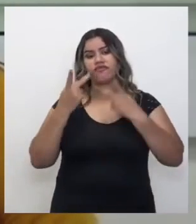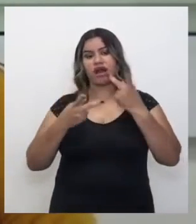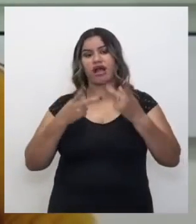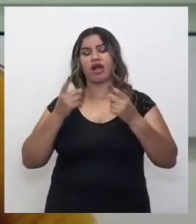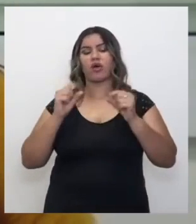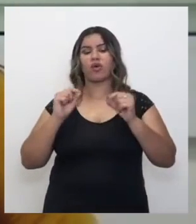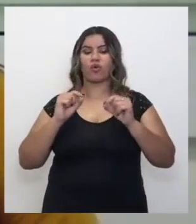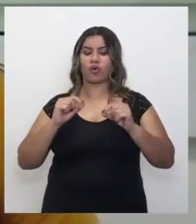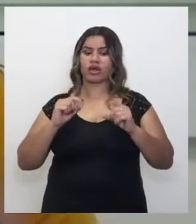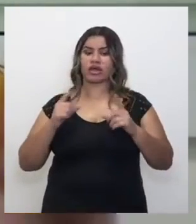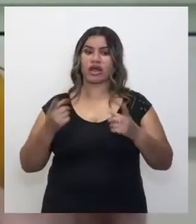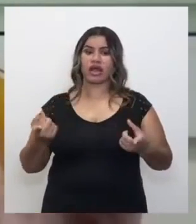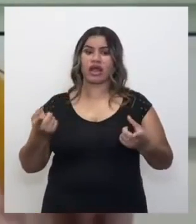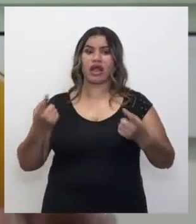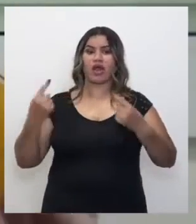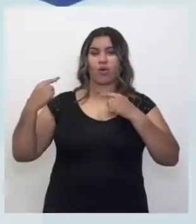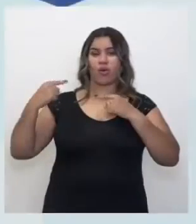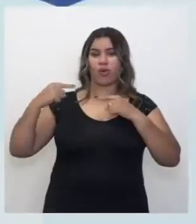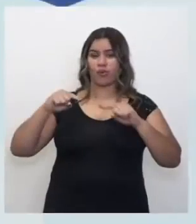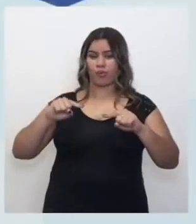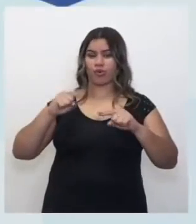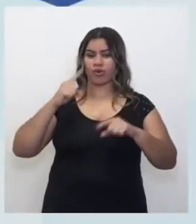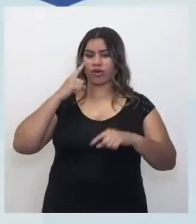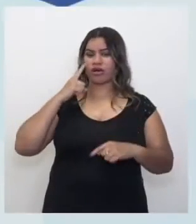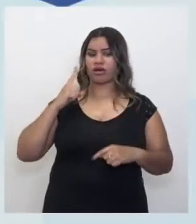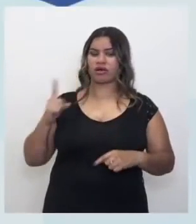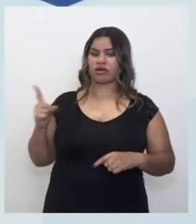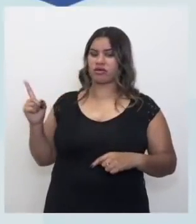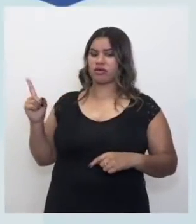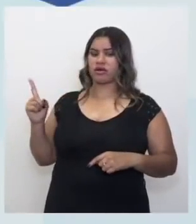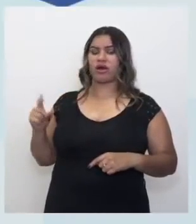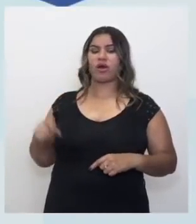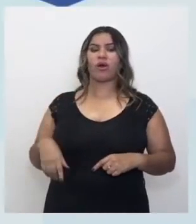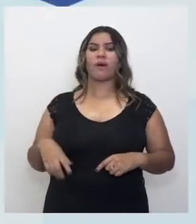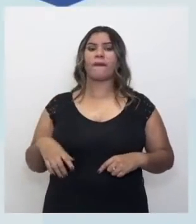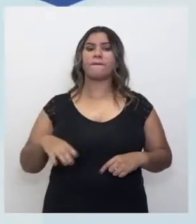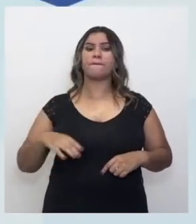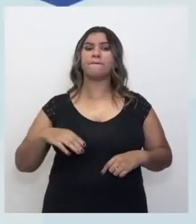oposição, a tão famosa oposição, né, entre mito